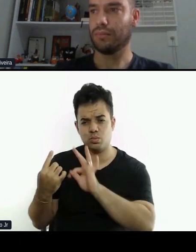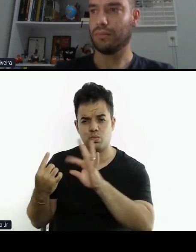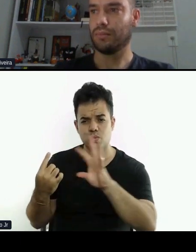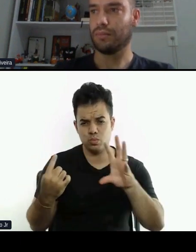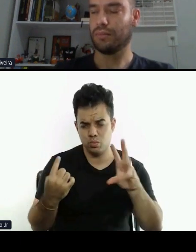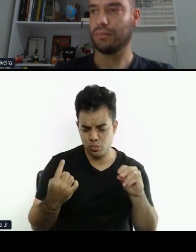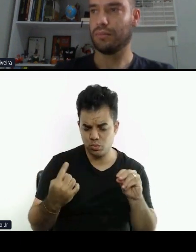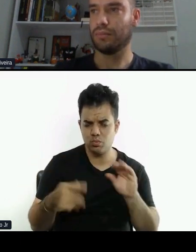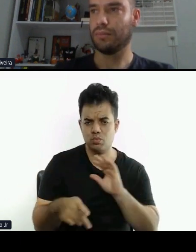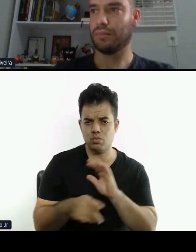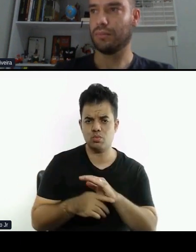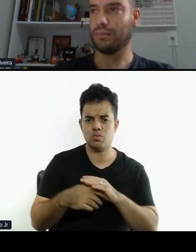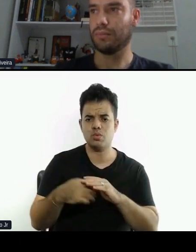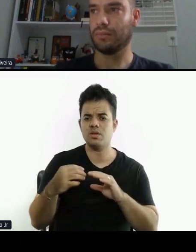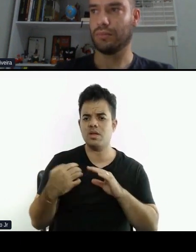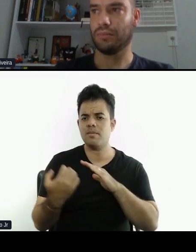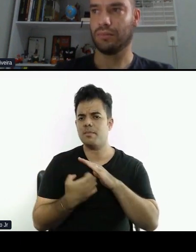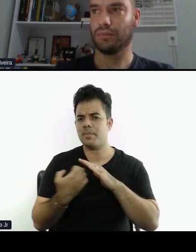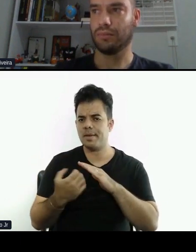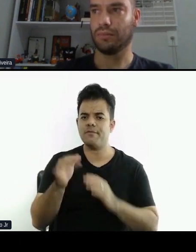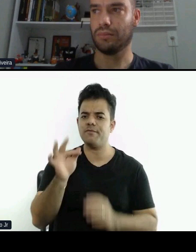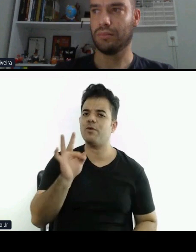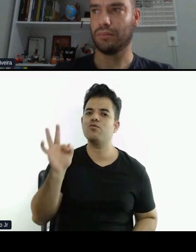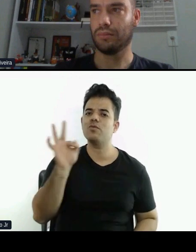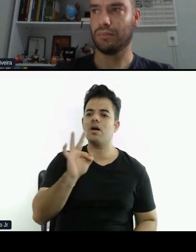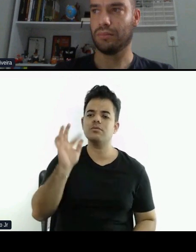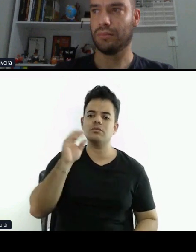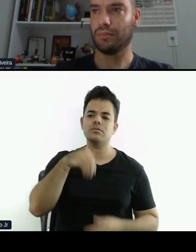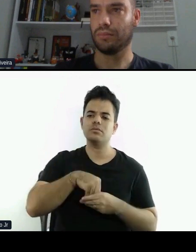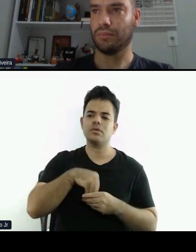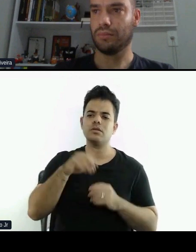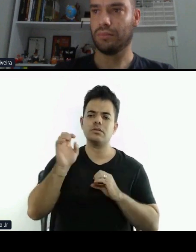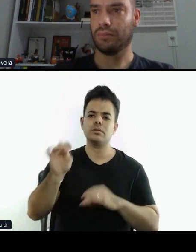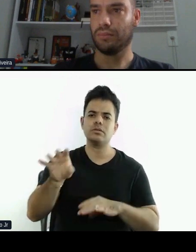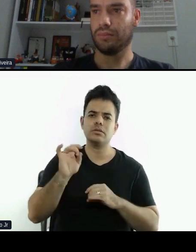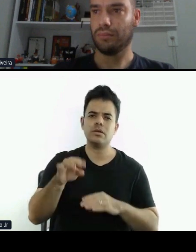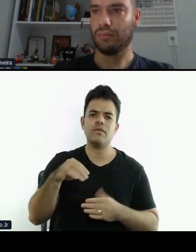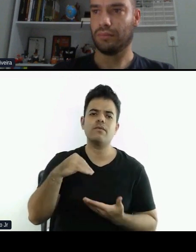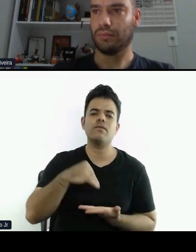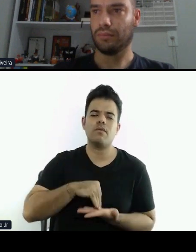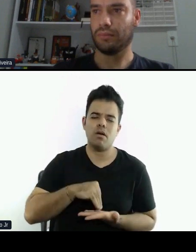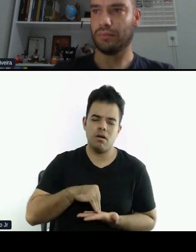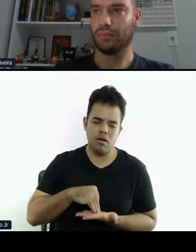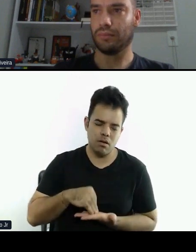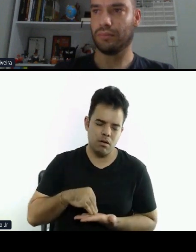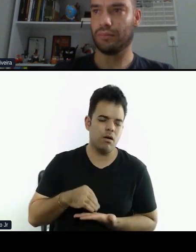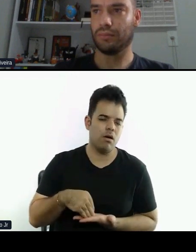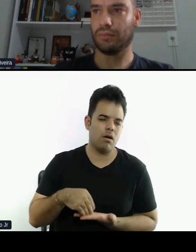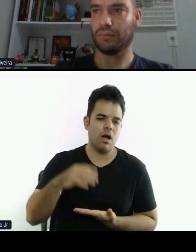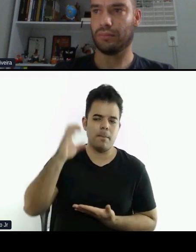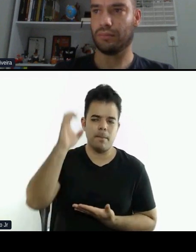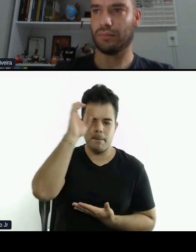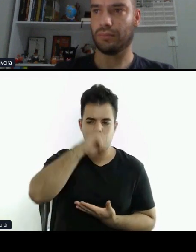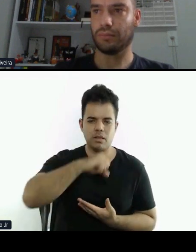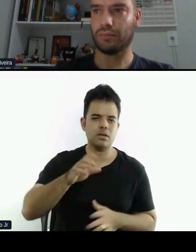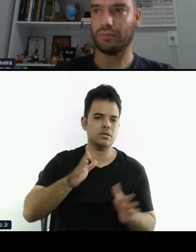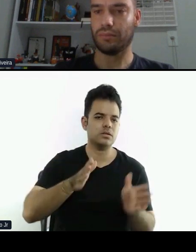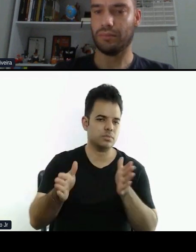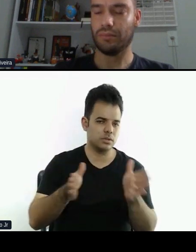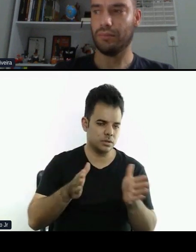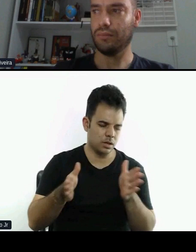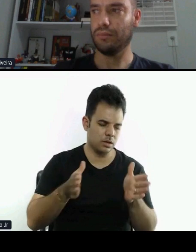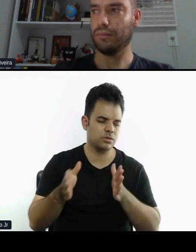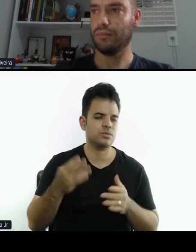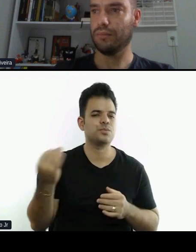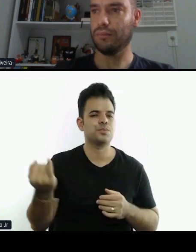organização que está ali por detrás, né? Por exemplo, da faculdade. Então, assim, falta de padrões também eu trago como um dos pontos importantes, né, nessa